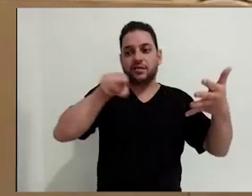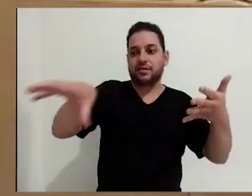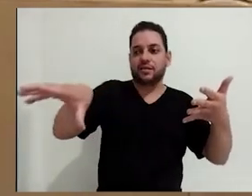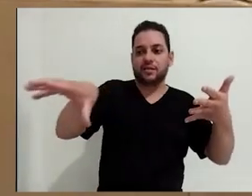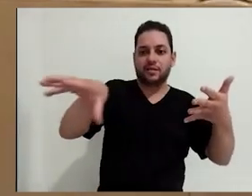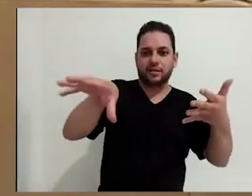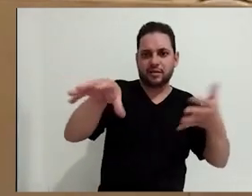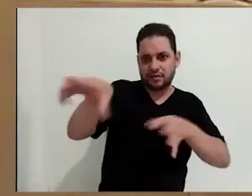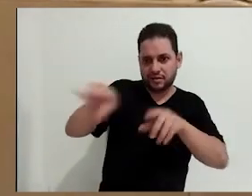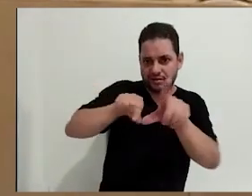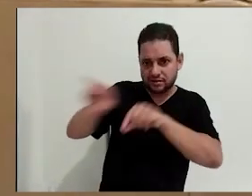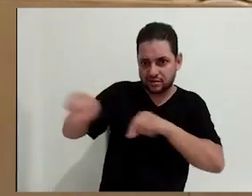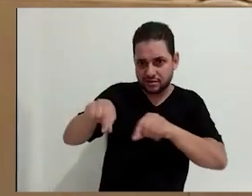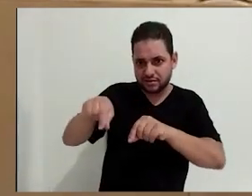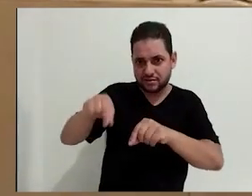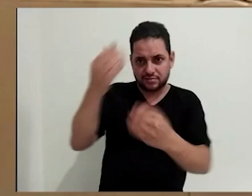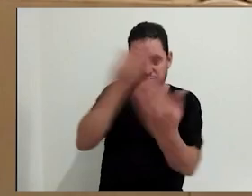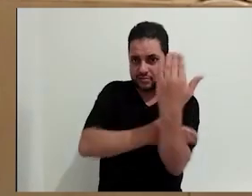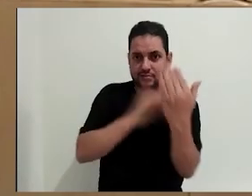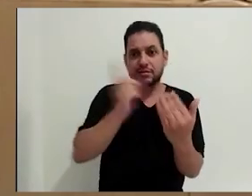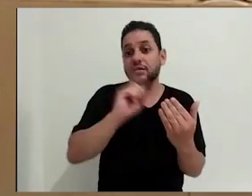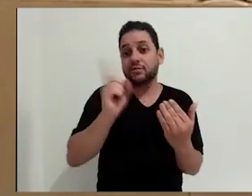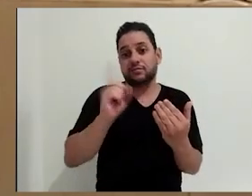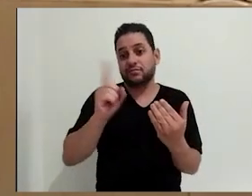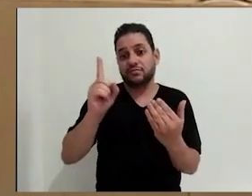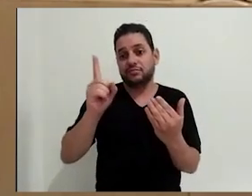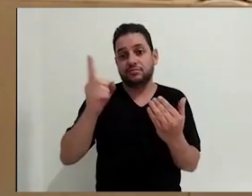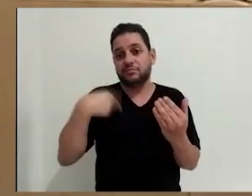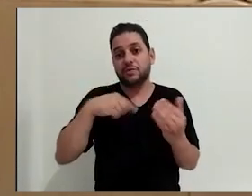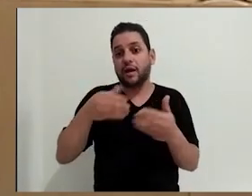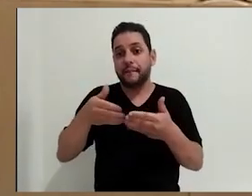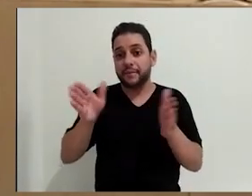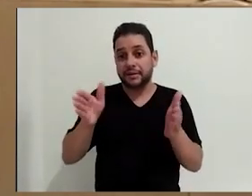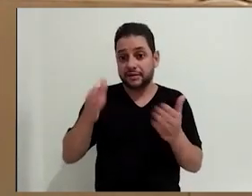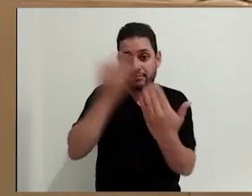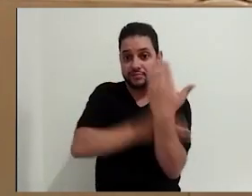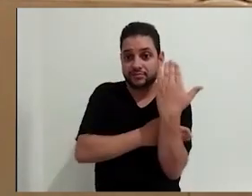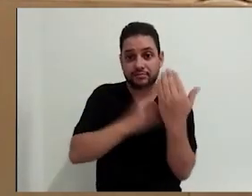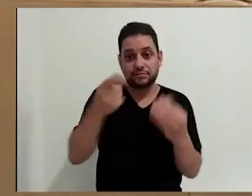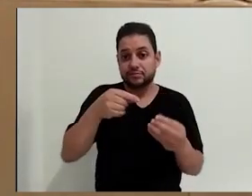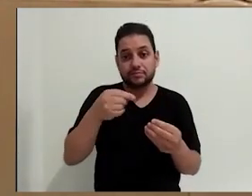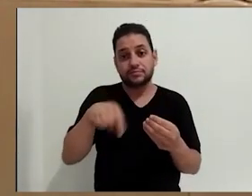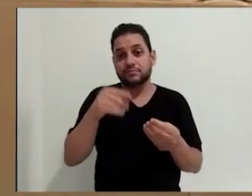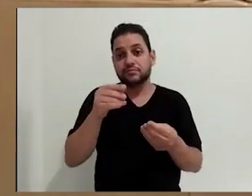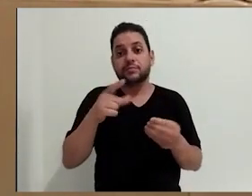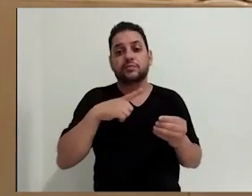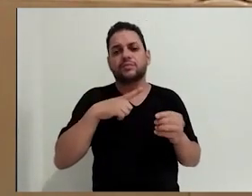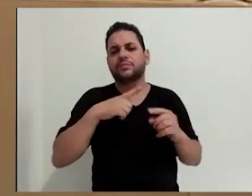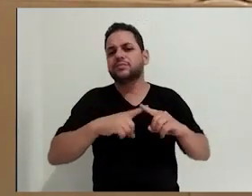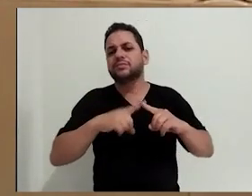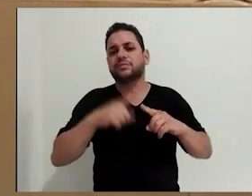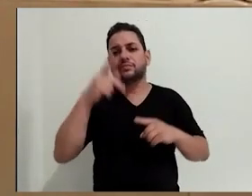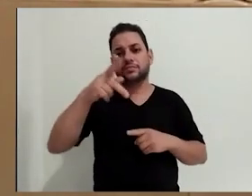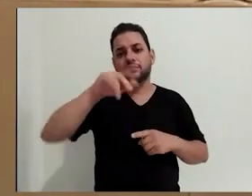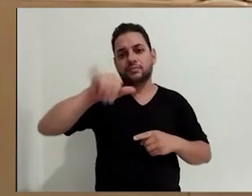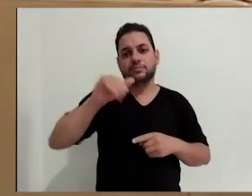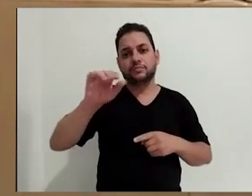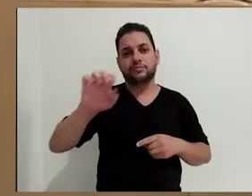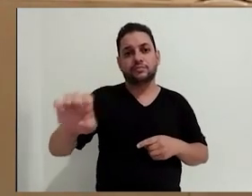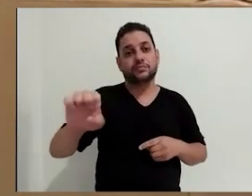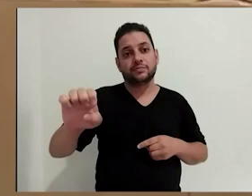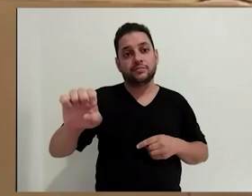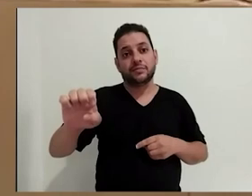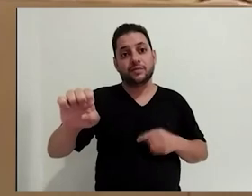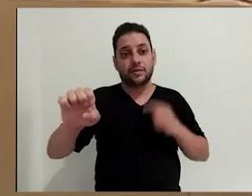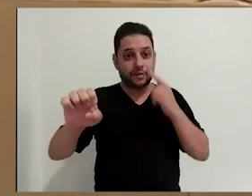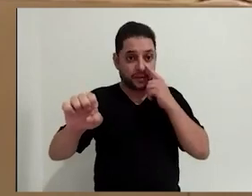manual, mas ela é uma distribuição manual que não abre processo. Porque o PJE ainda, pelo menos por enquanto, né, Adriana? Não sei se existe um